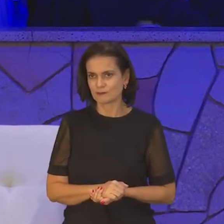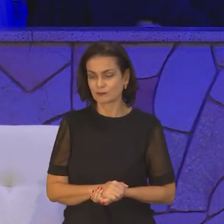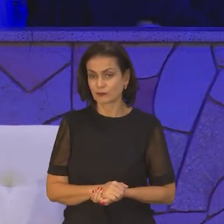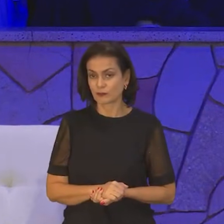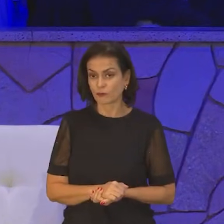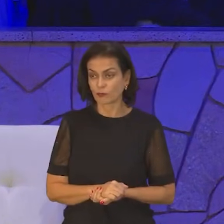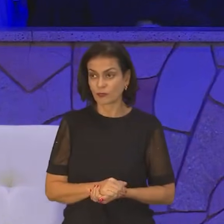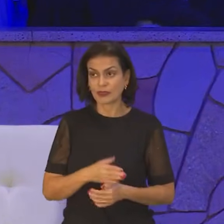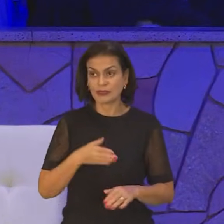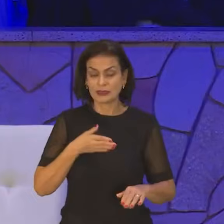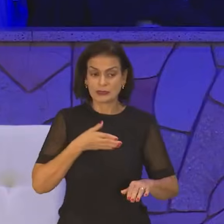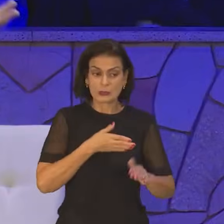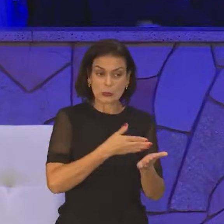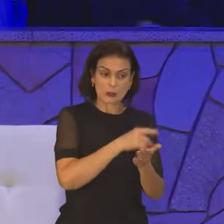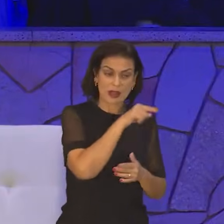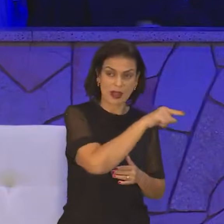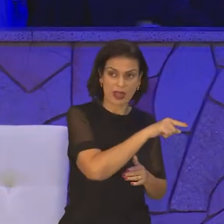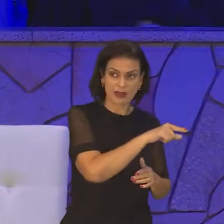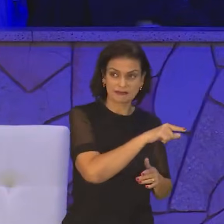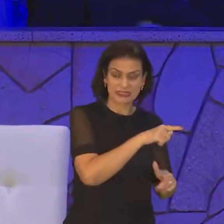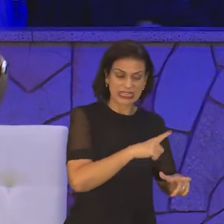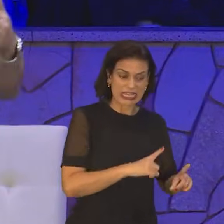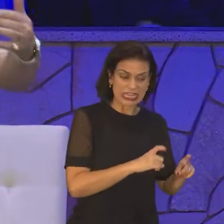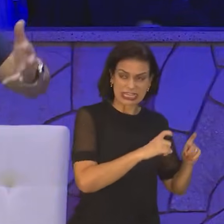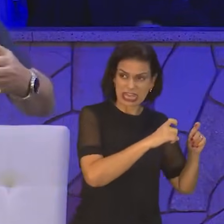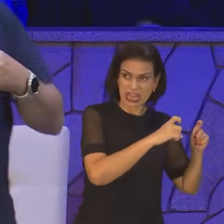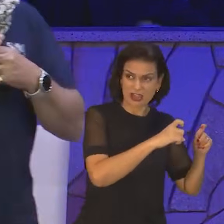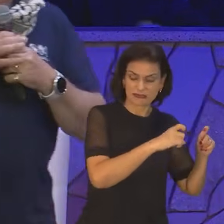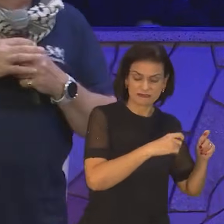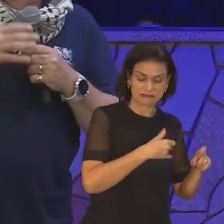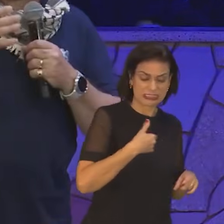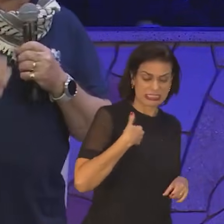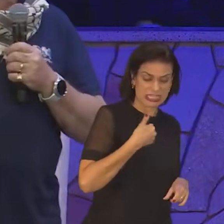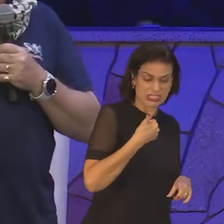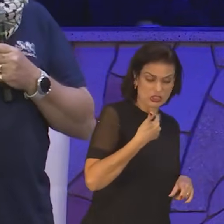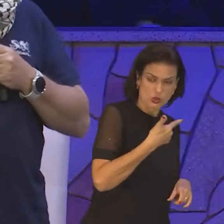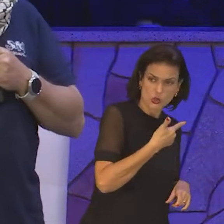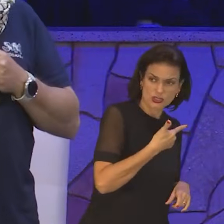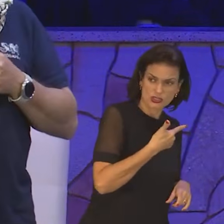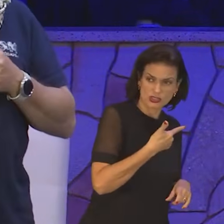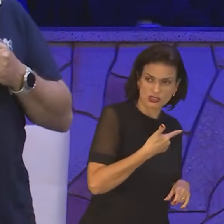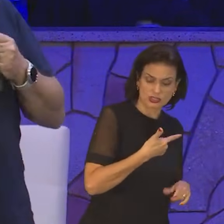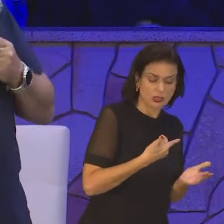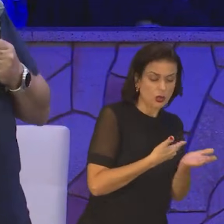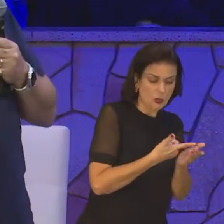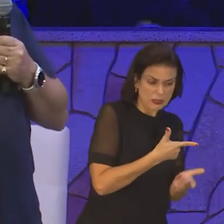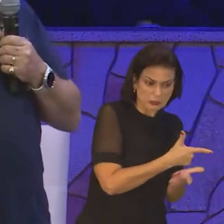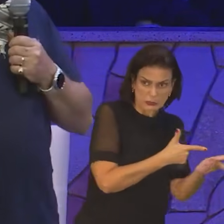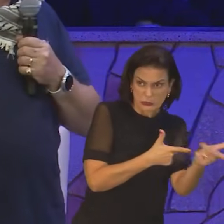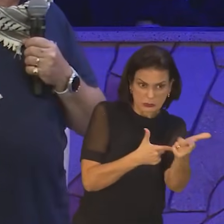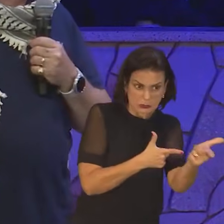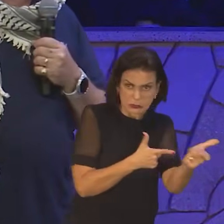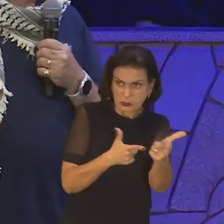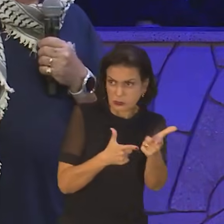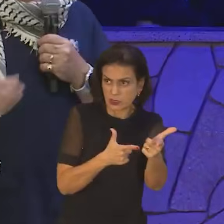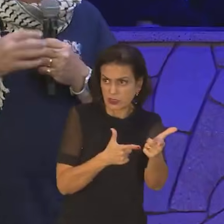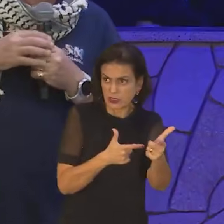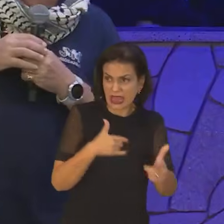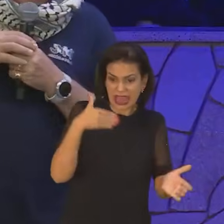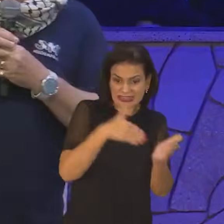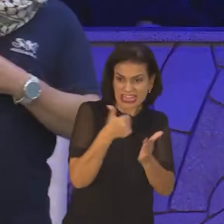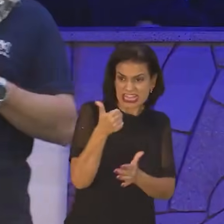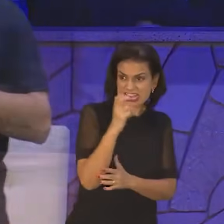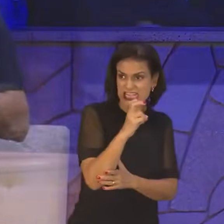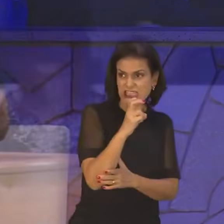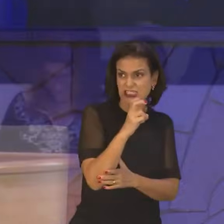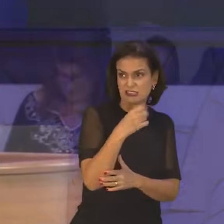Quando entrou a guerra no Líbano, 12 anos de idade, eu comecei a treinar e usar armas. Até os 15 anos de idade. 15